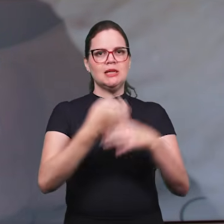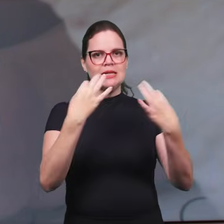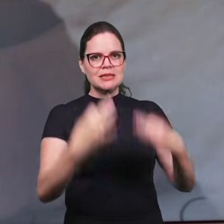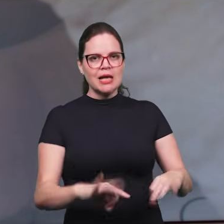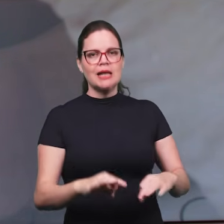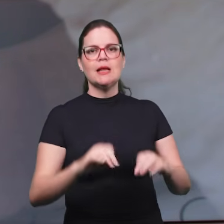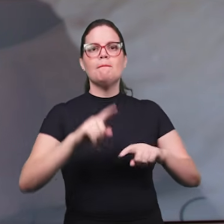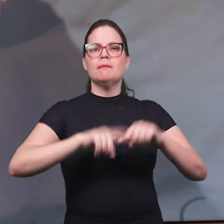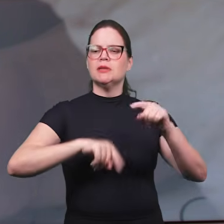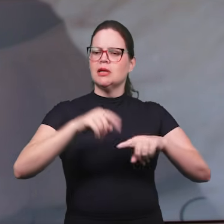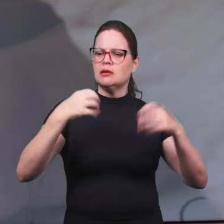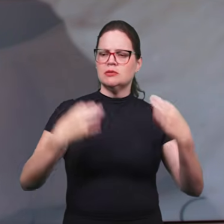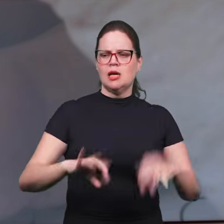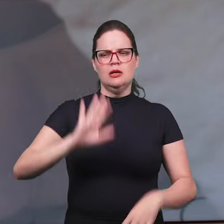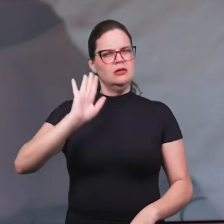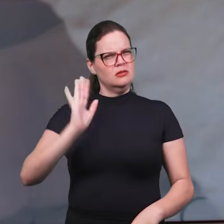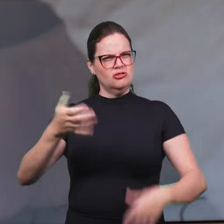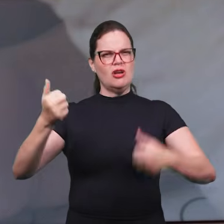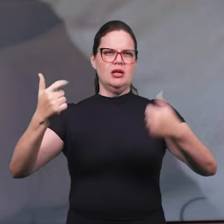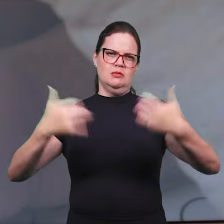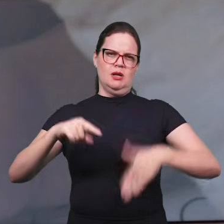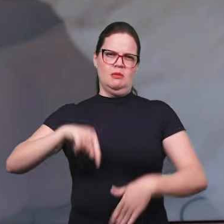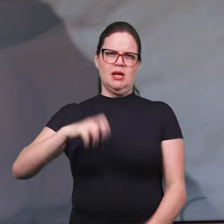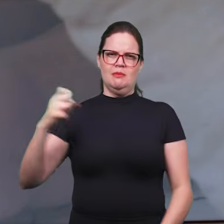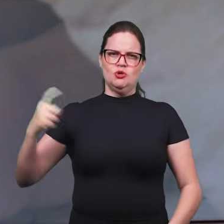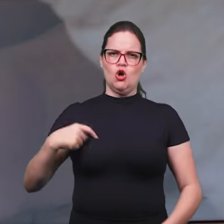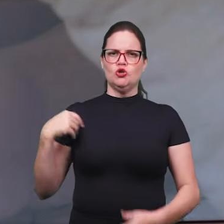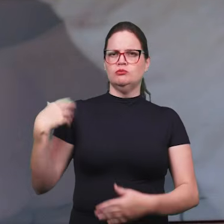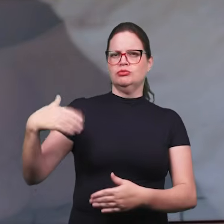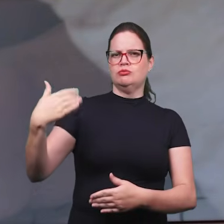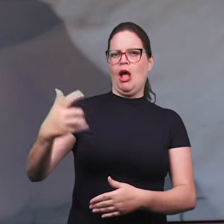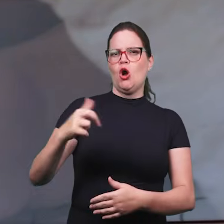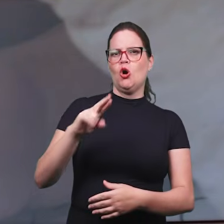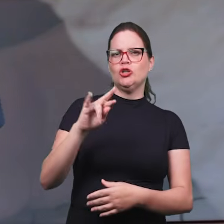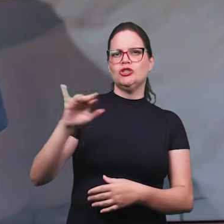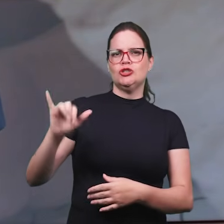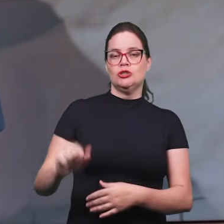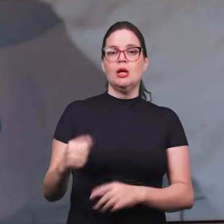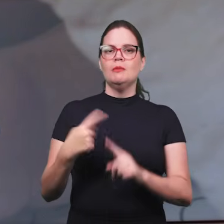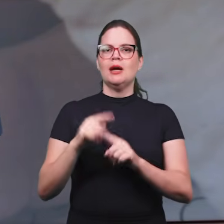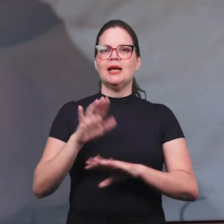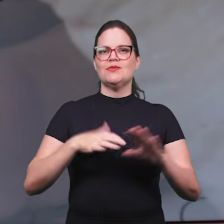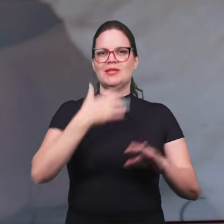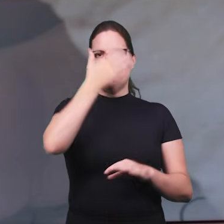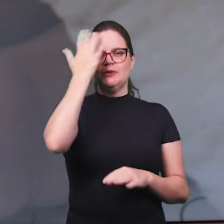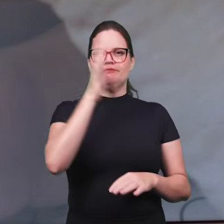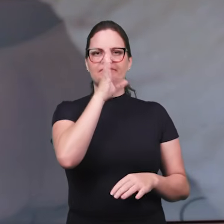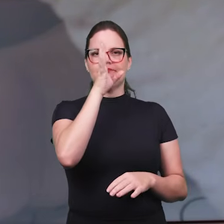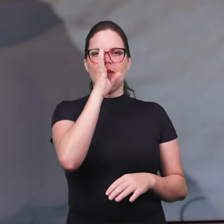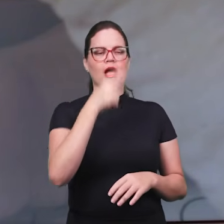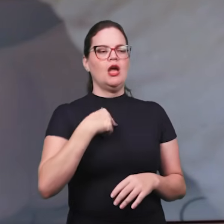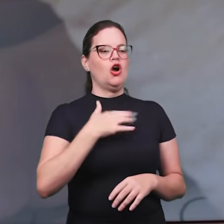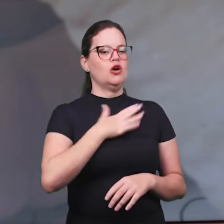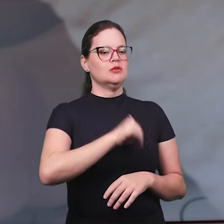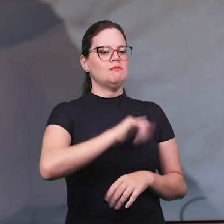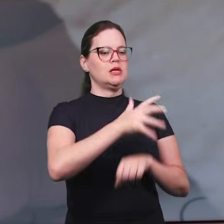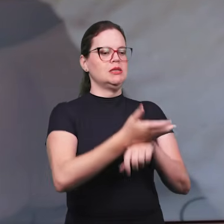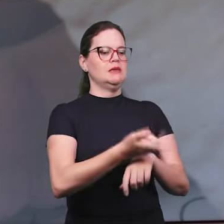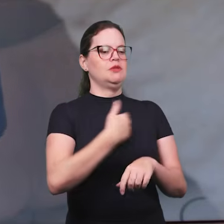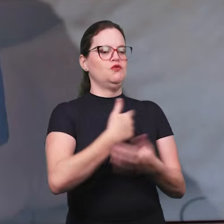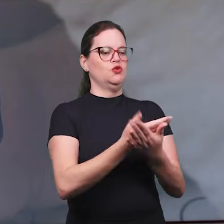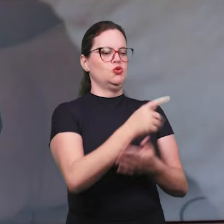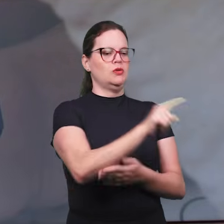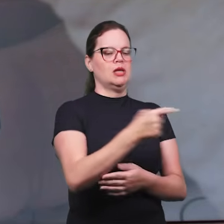organizar uma rotina. Nós já fizemos programas sobre isso aqui. Então, muita gente começa estudando de qualquer jeito. Eu estudo as matérias que eu mais